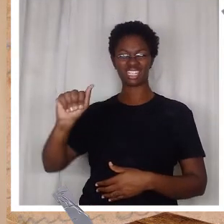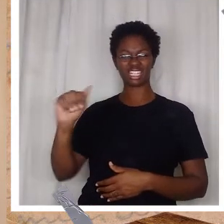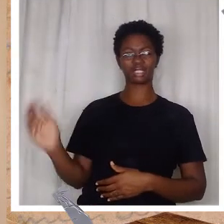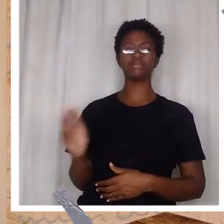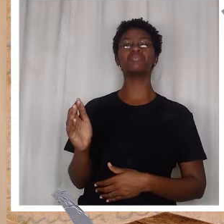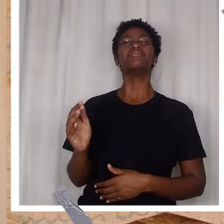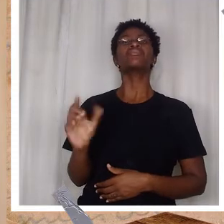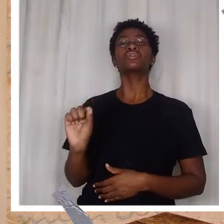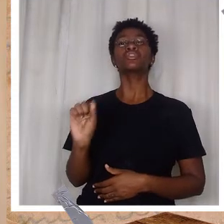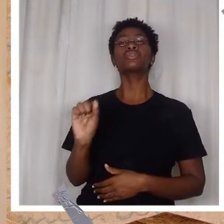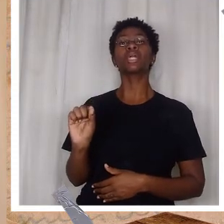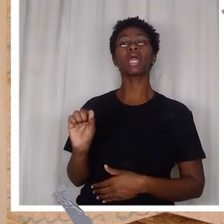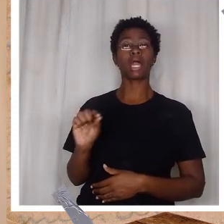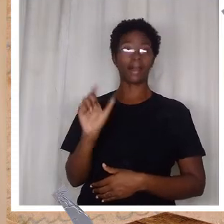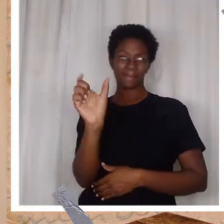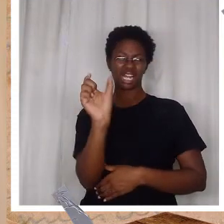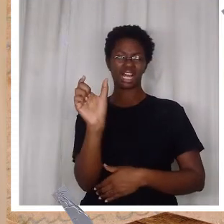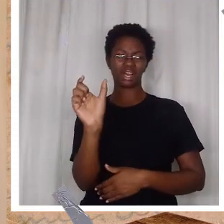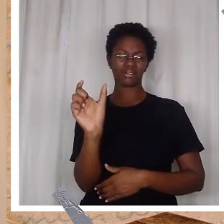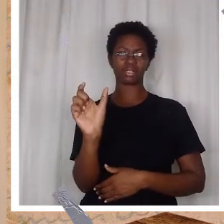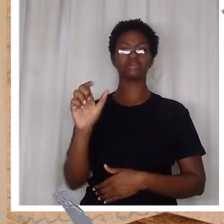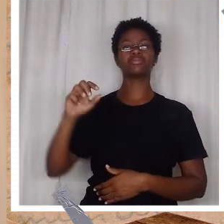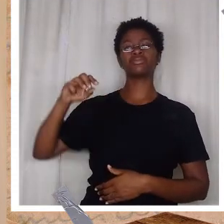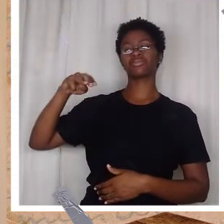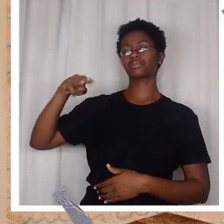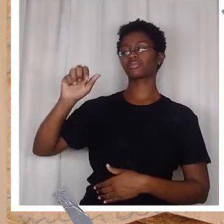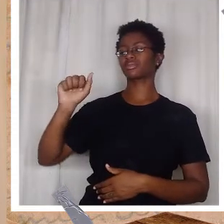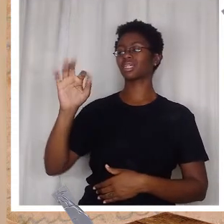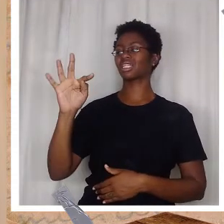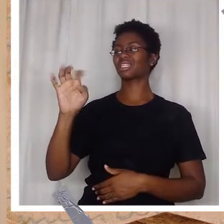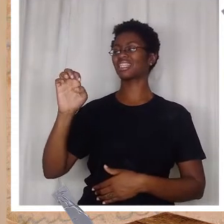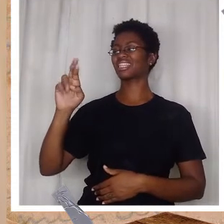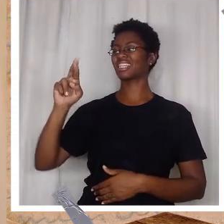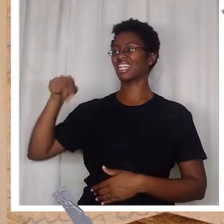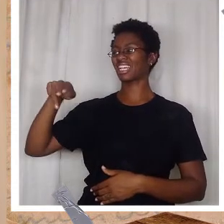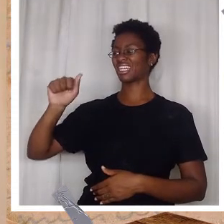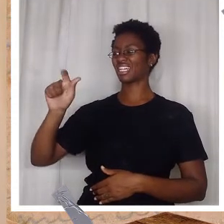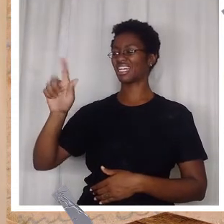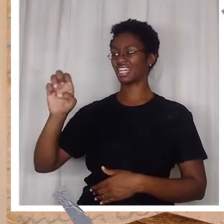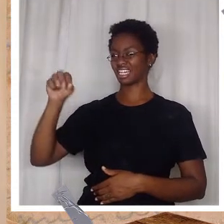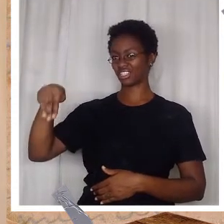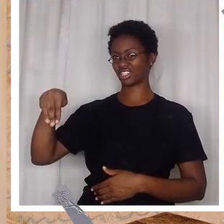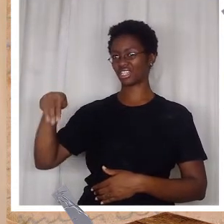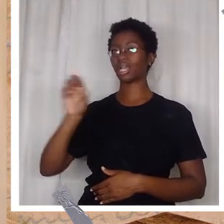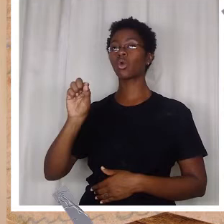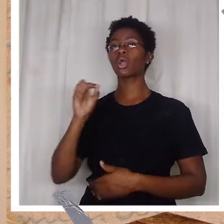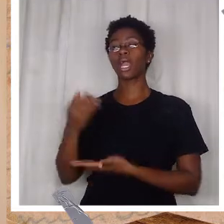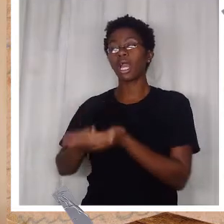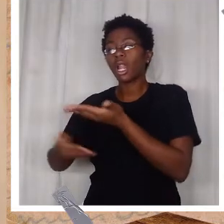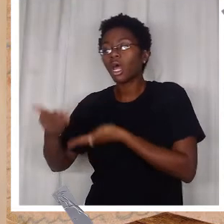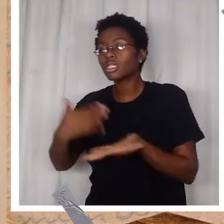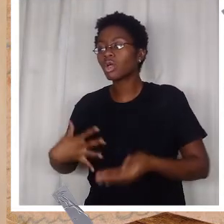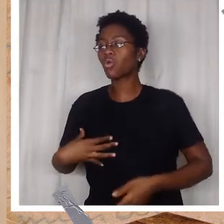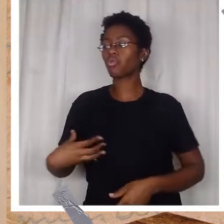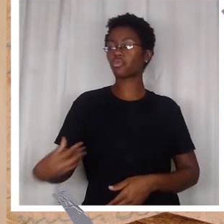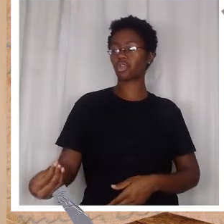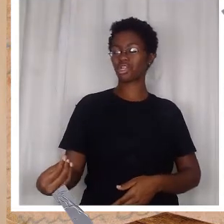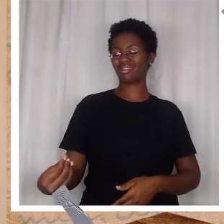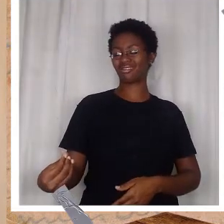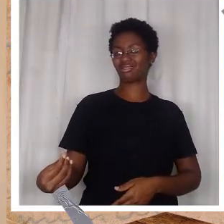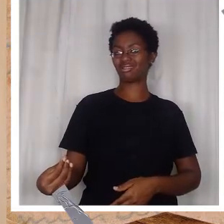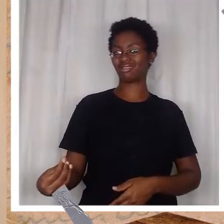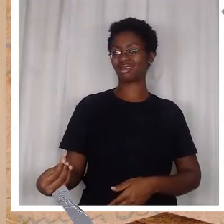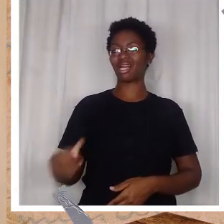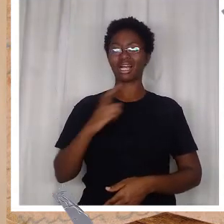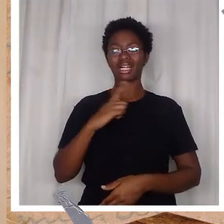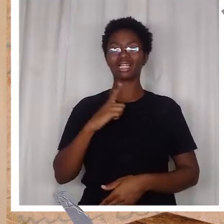a maternagem. Essa relação que ela tinha com os filhos dela, ela tinha com a comunidade dela, ela tinha com o